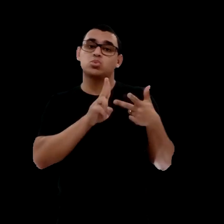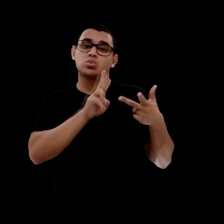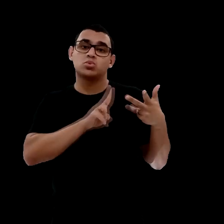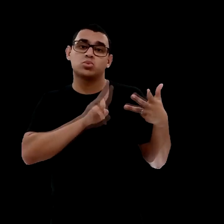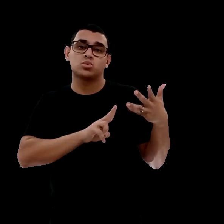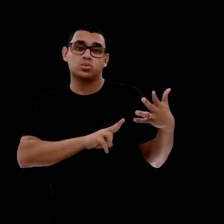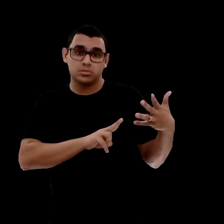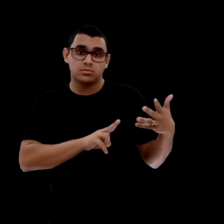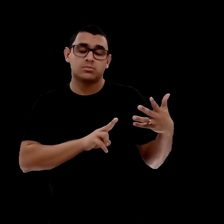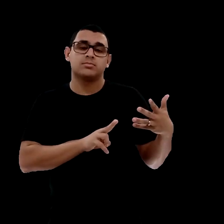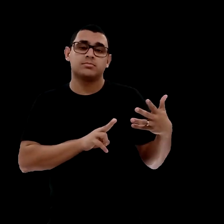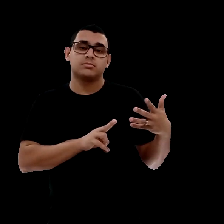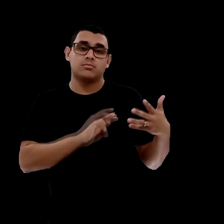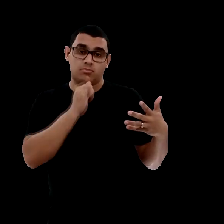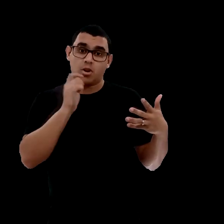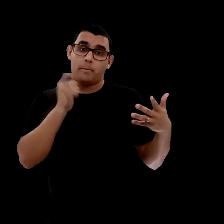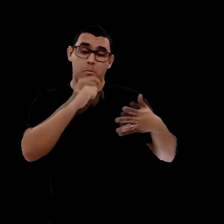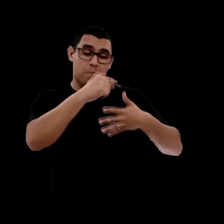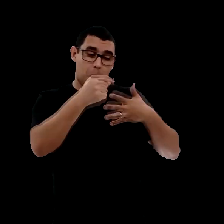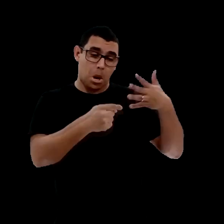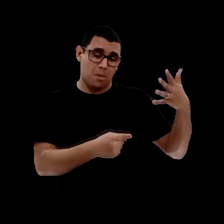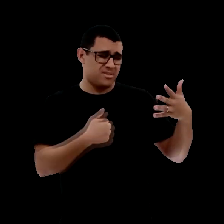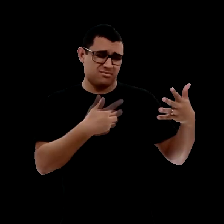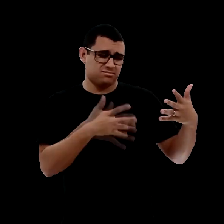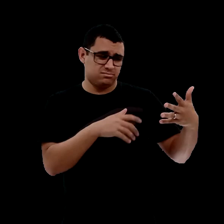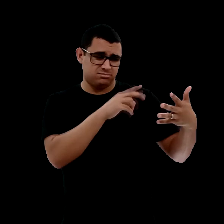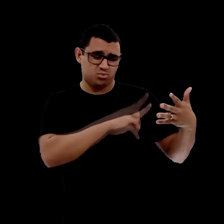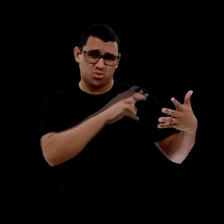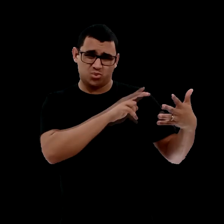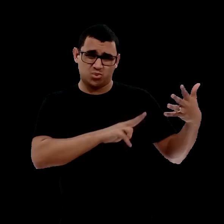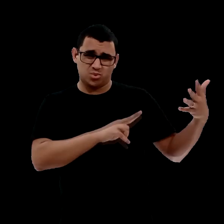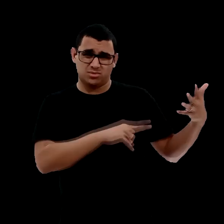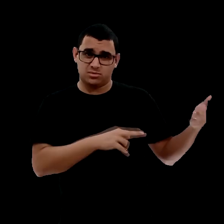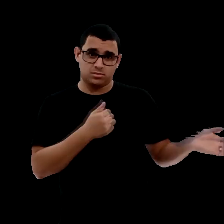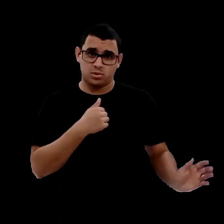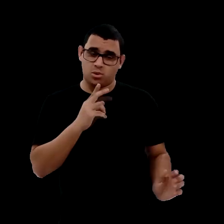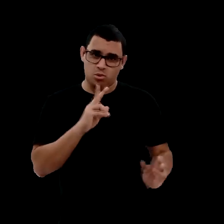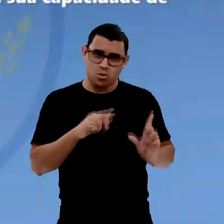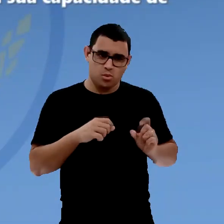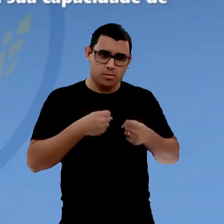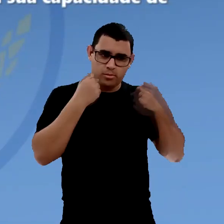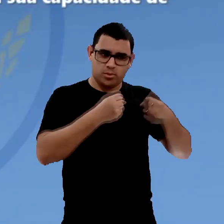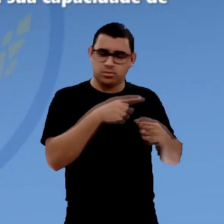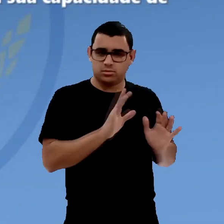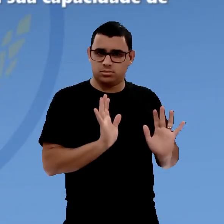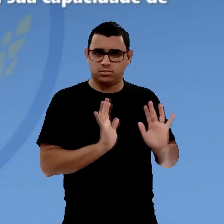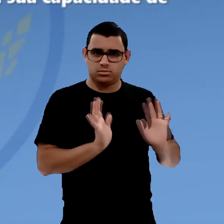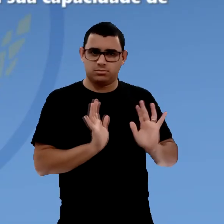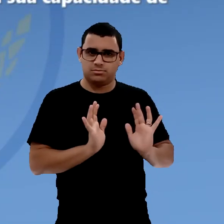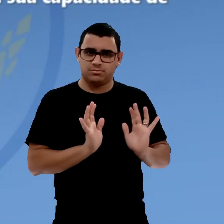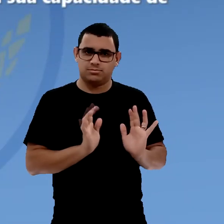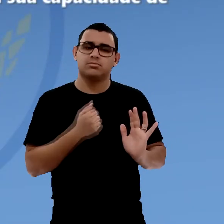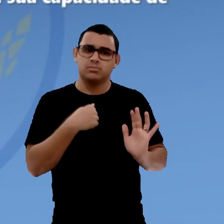Então, eu posso ter vários recursos, mas não quero usar esses recursos, então eu não vou exercer o poder. Eu